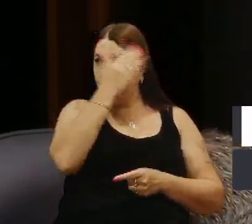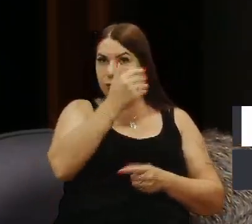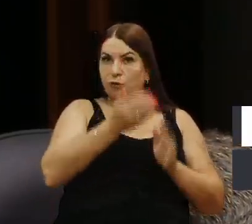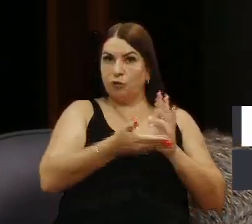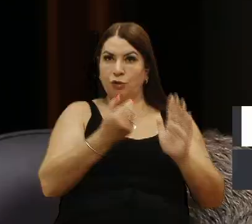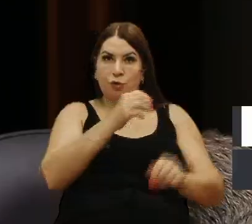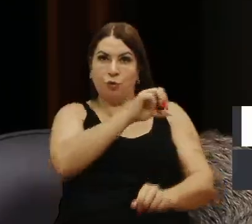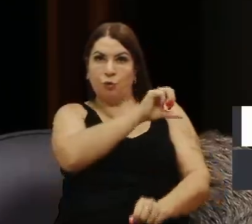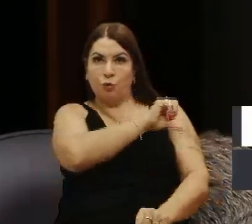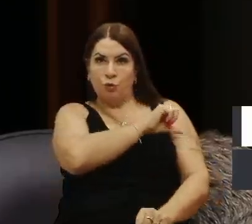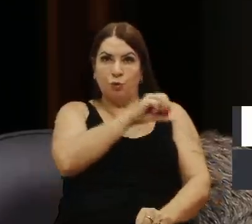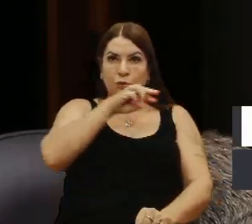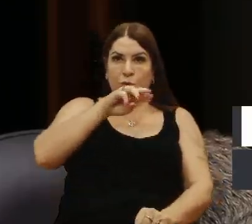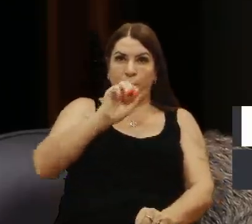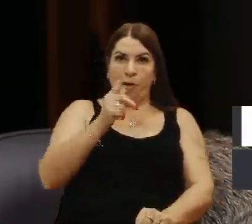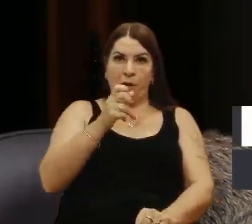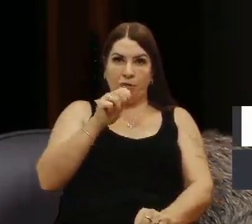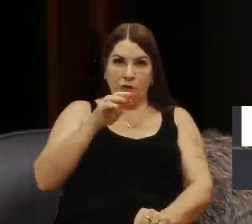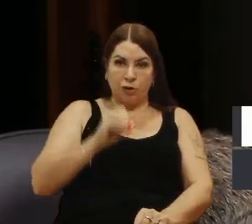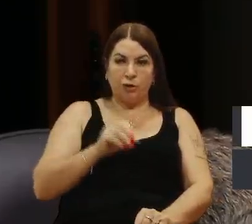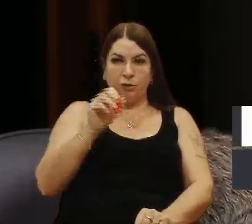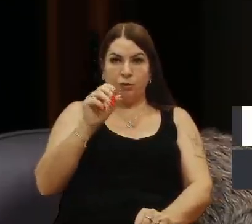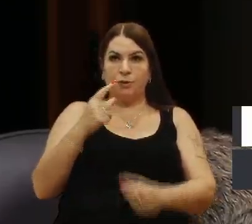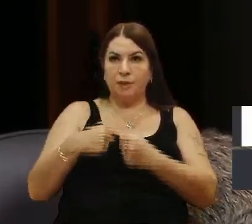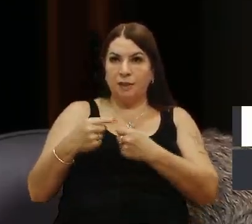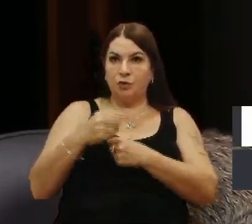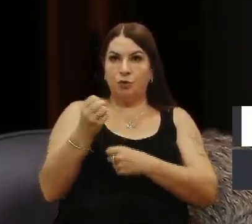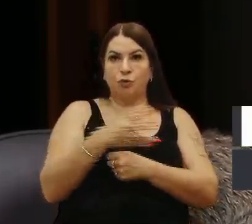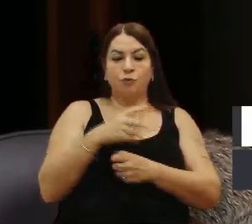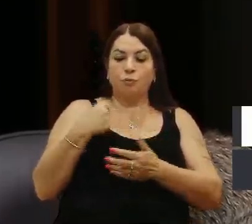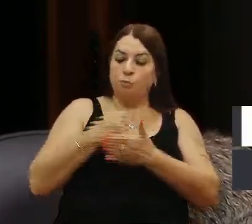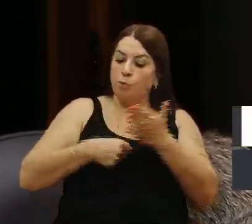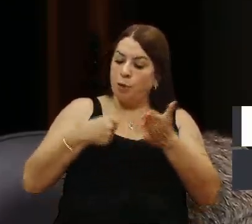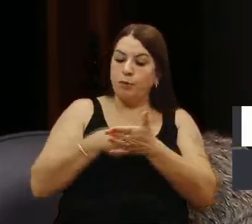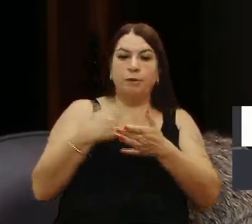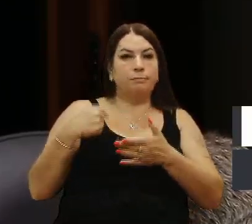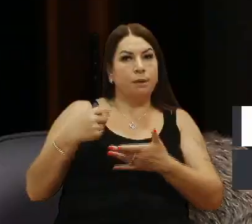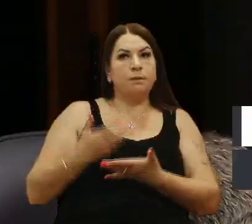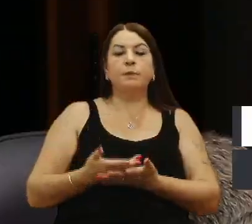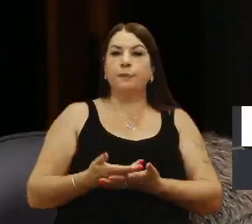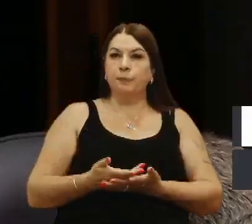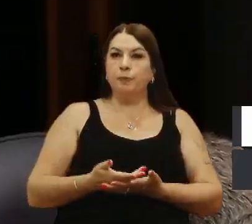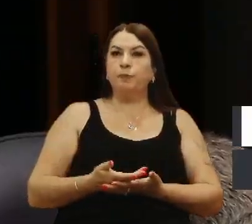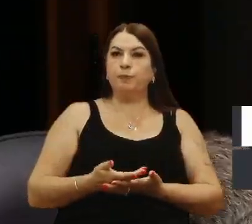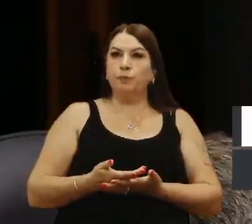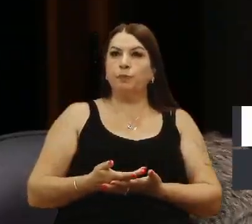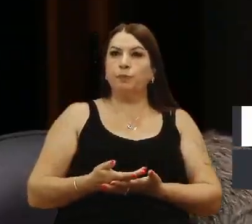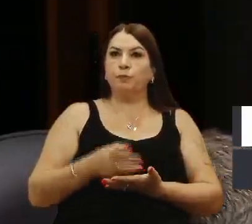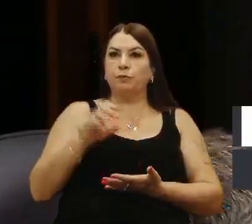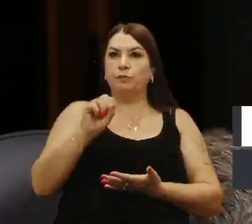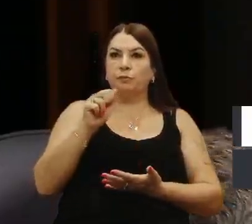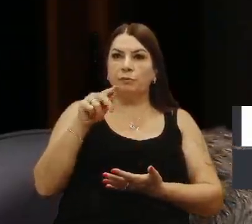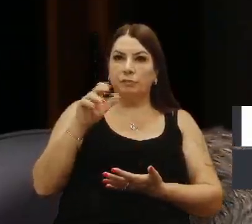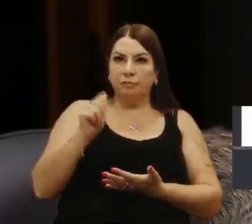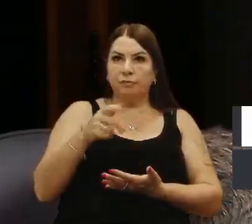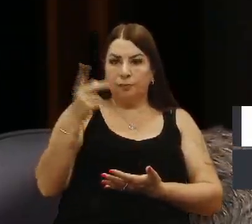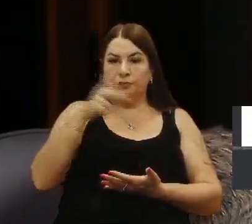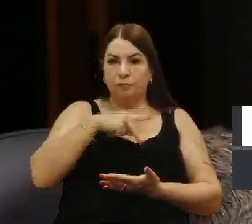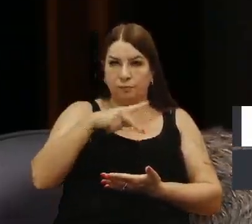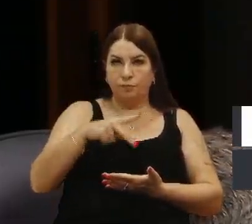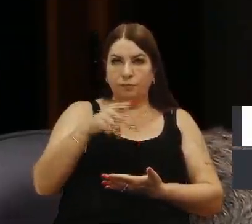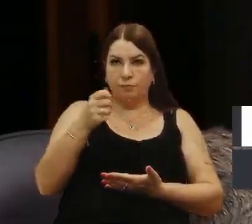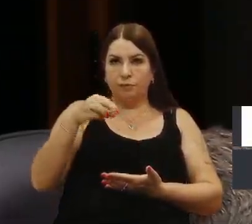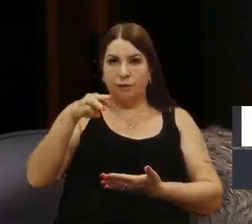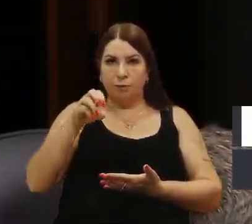9º anos do Machado do Cidade Nova, é uma luta que nós precisamos. Está aqui a Sandra e outros presidentes de